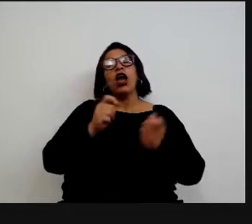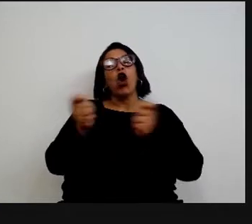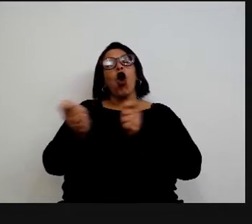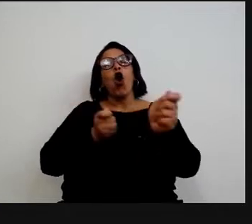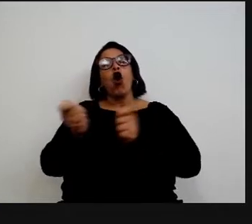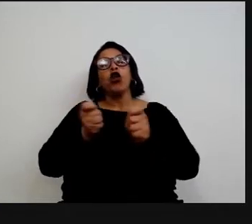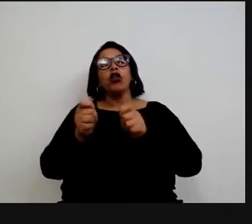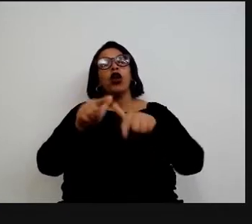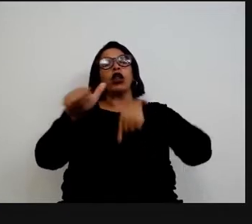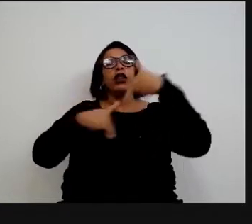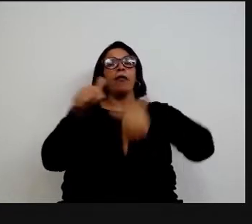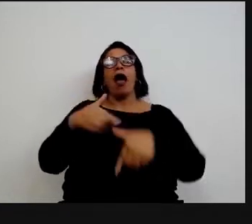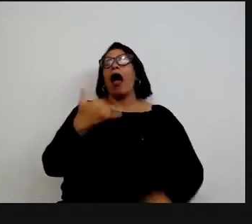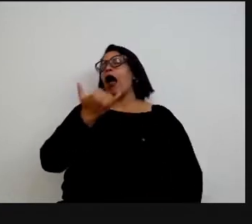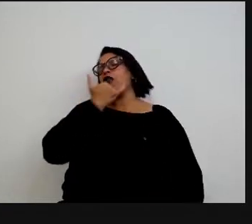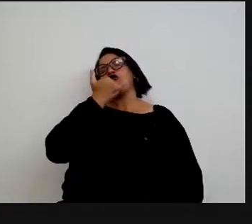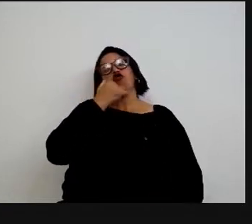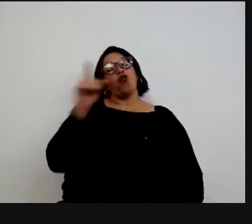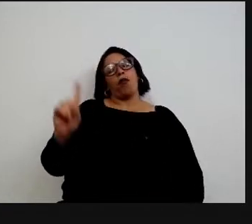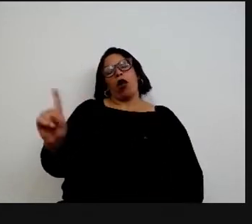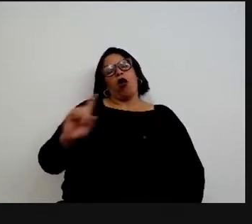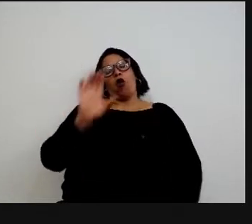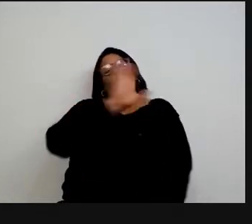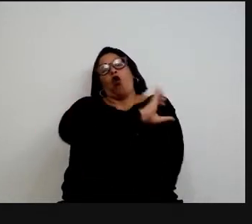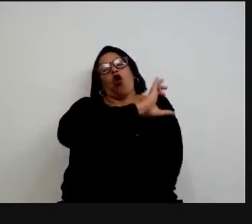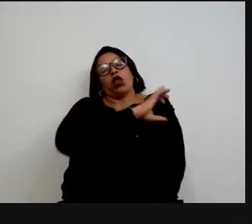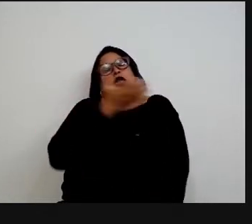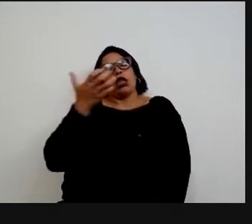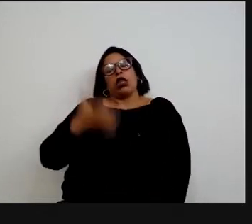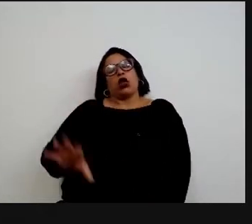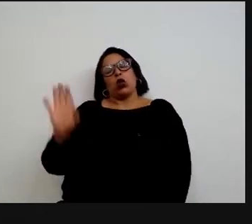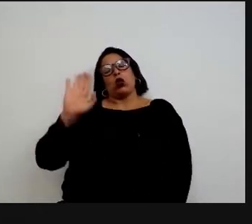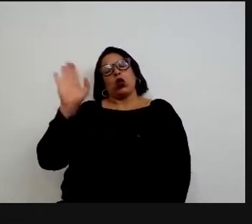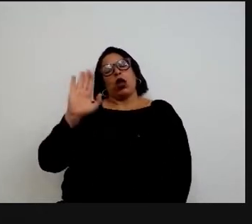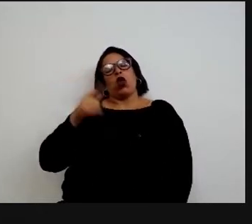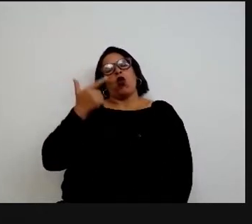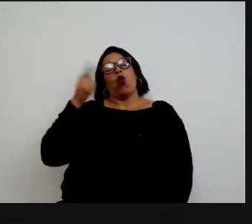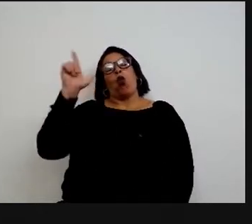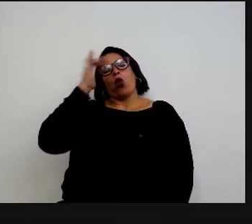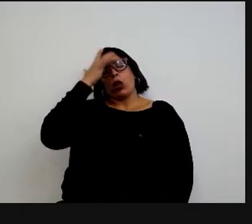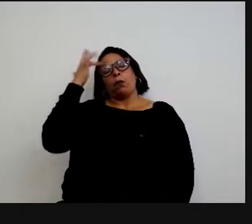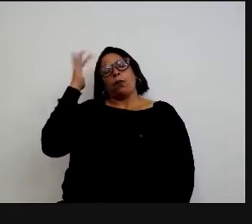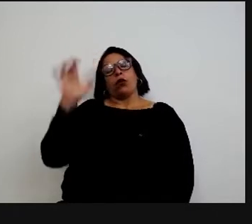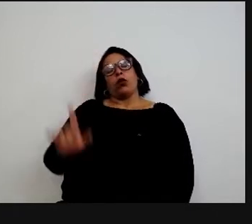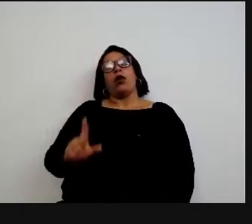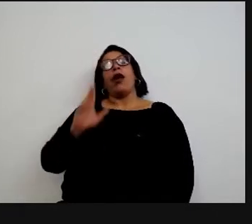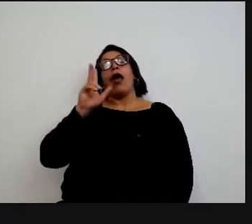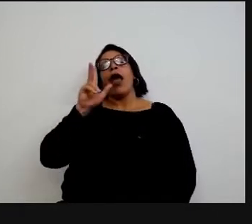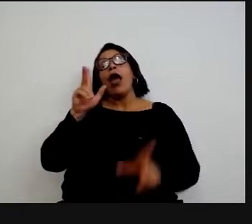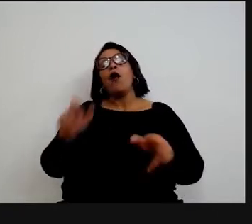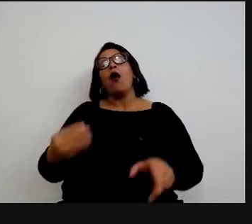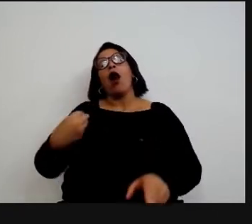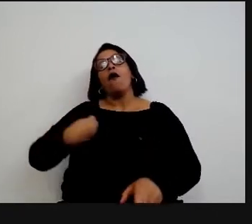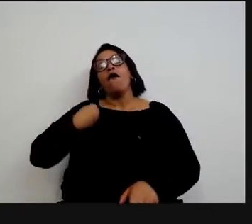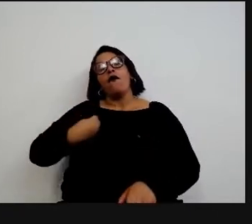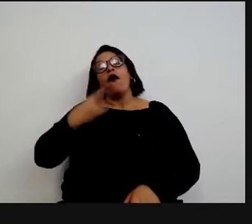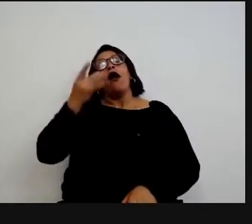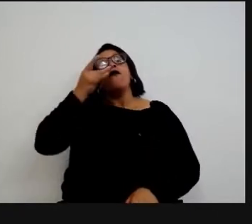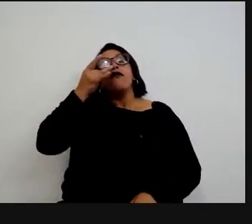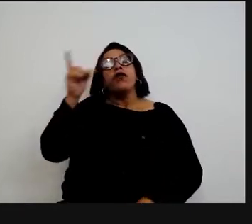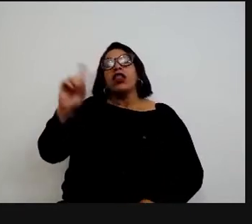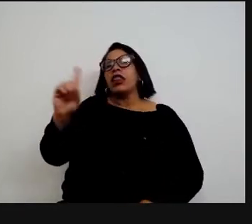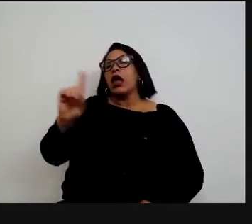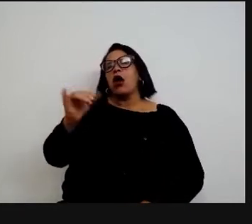presencial, não, isso não é competência da minha coordenação. Mesma coisa vale para o presencial. Né? O presencial, não,